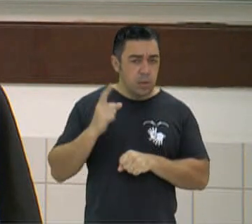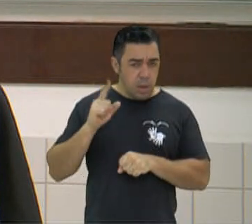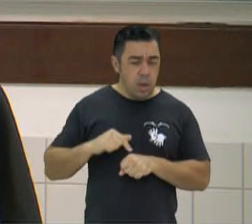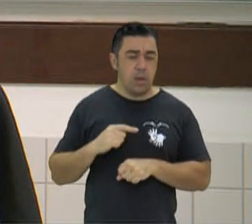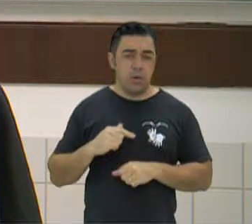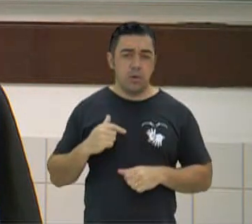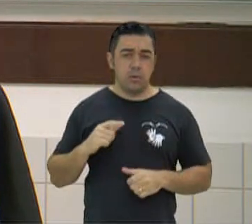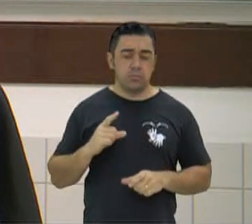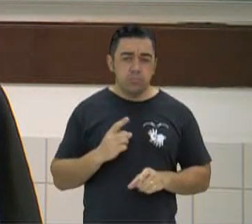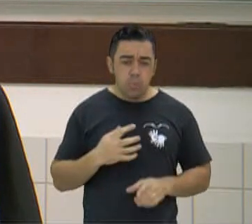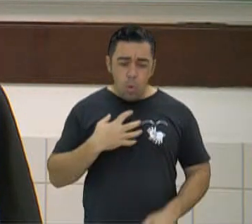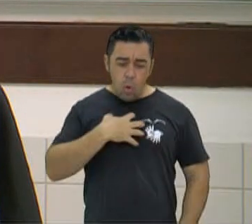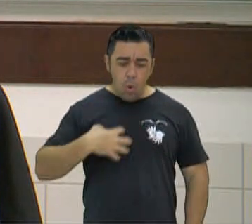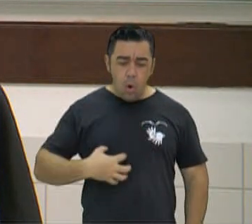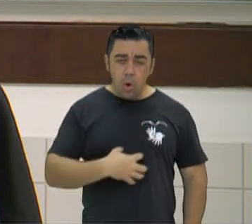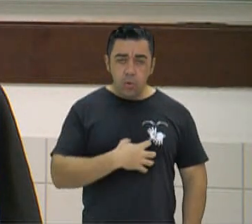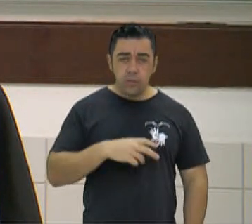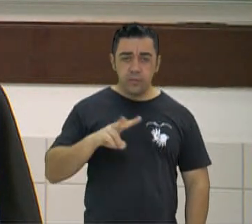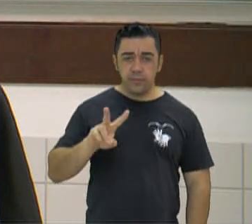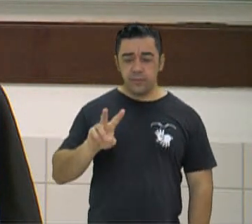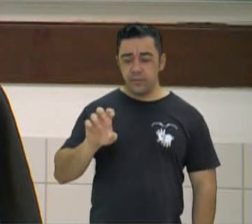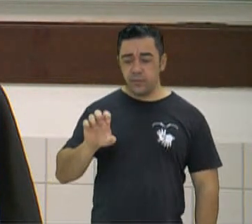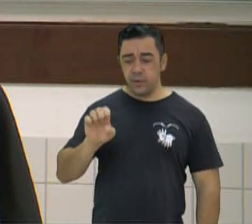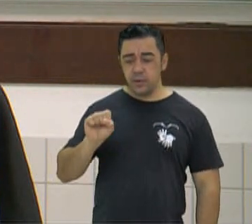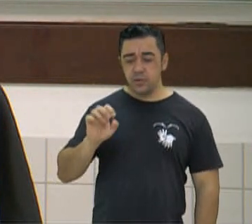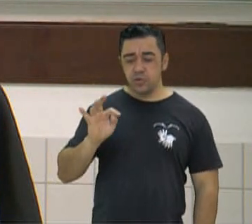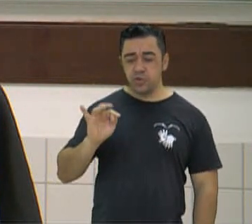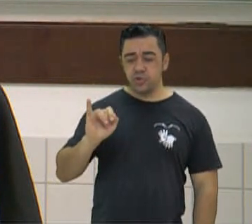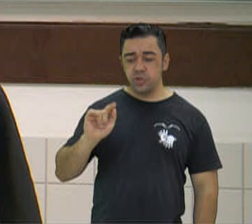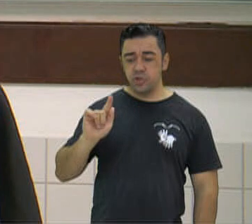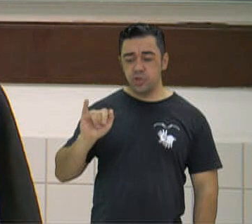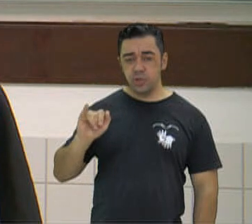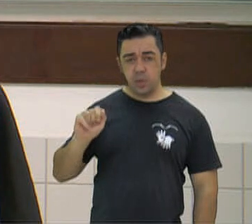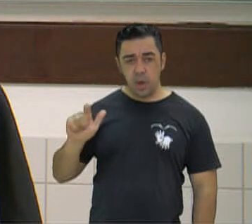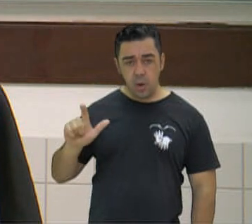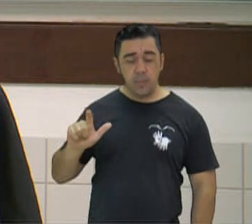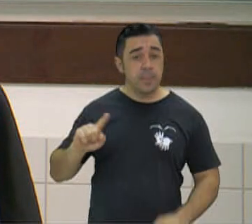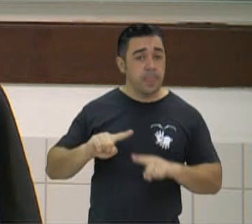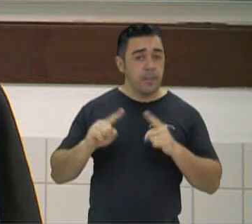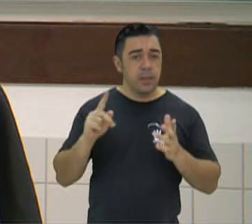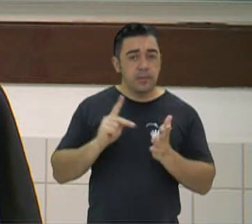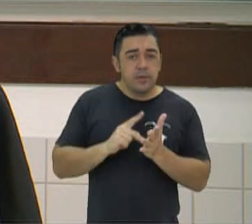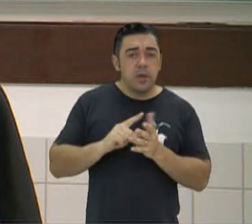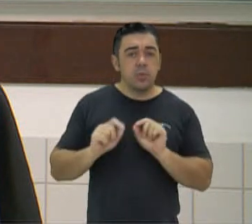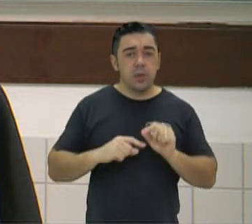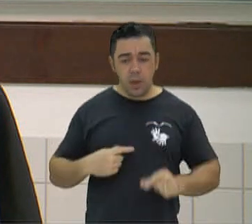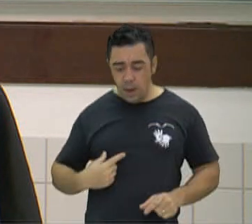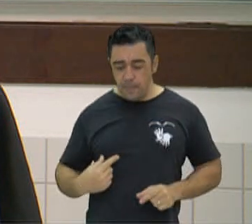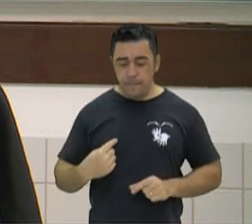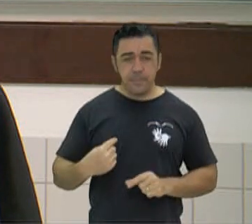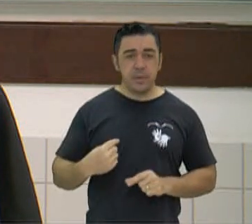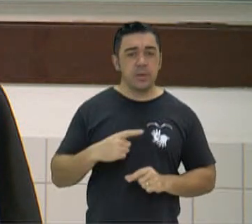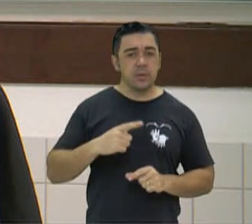para a gente. Mas hoje, com pesquisas recentes, descobriu que, na verdade, o apêndice ele adquiriu uma função secundária.